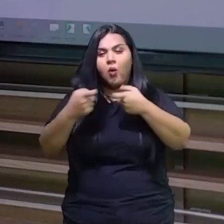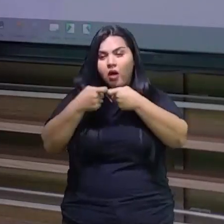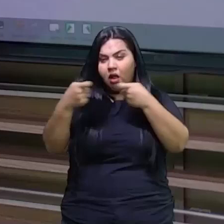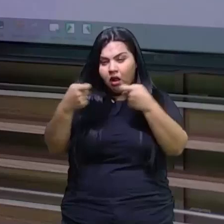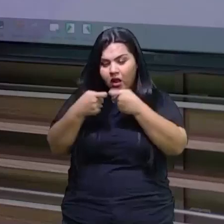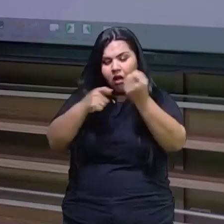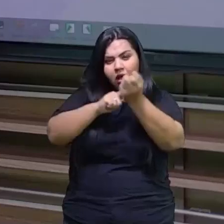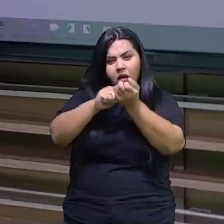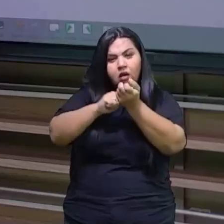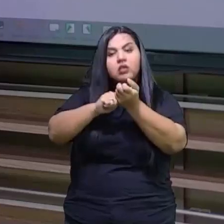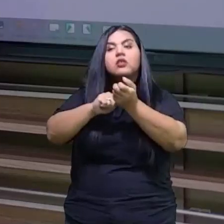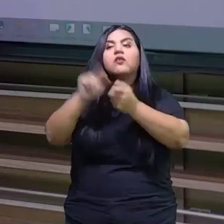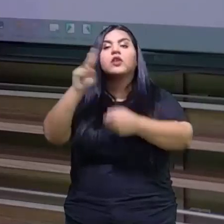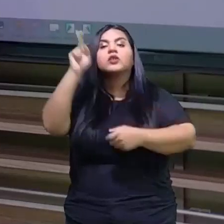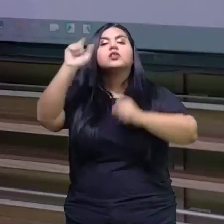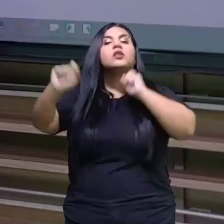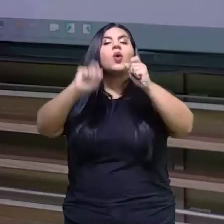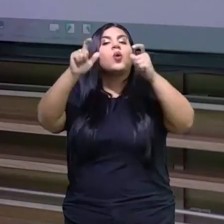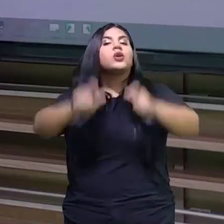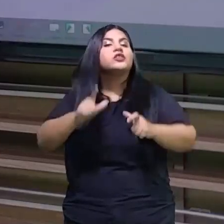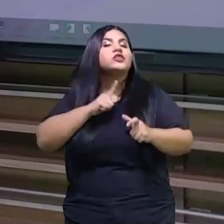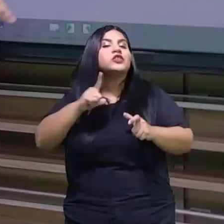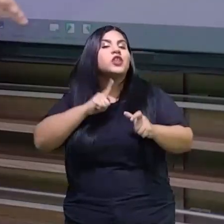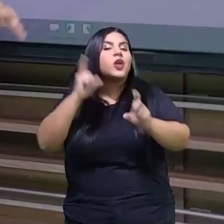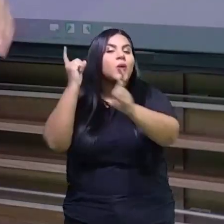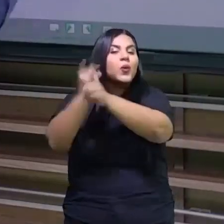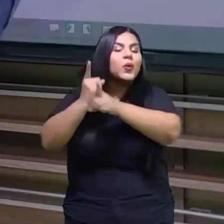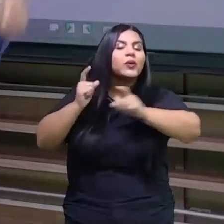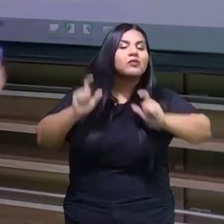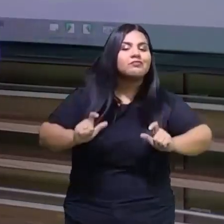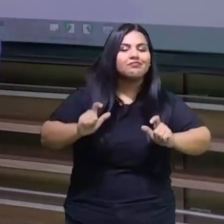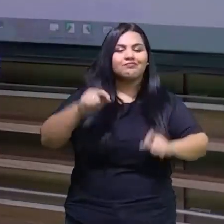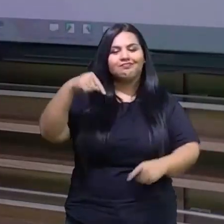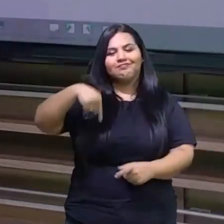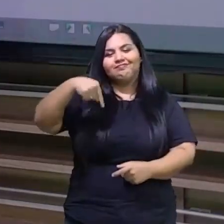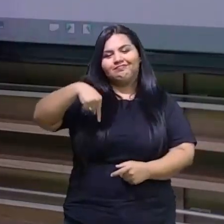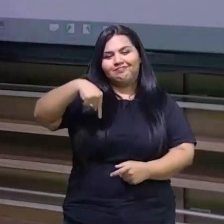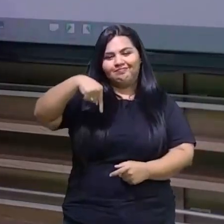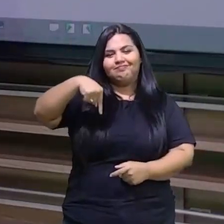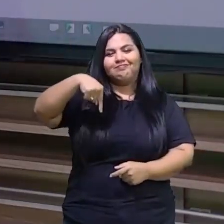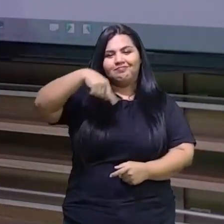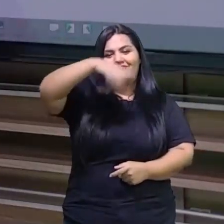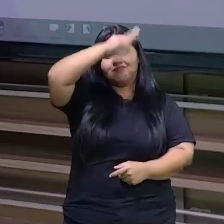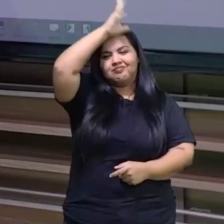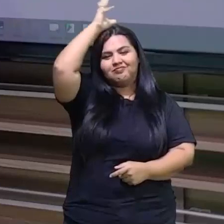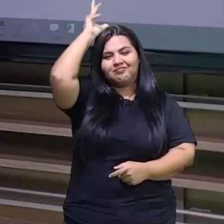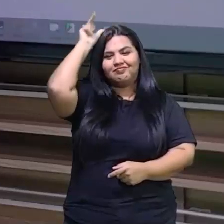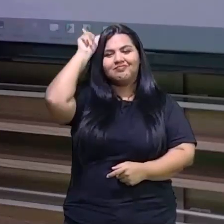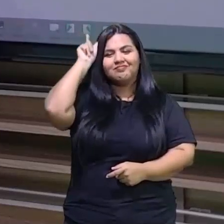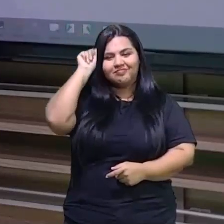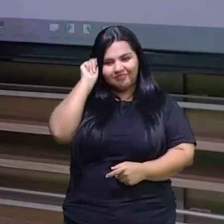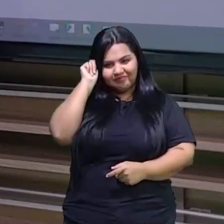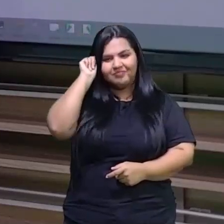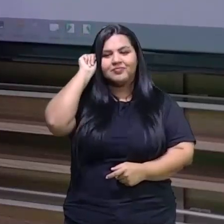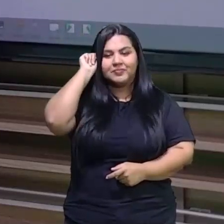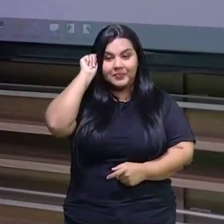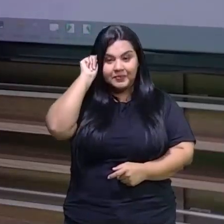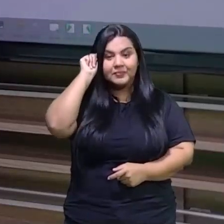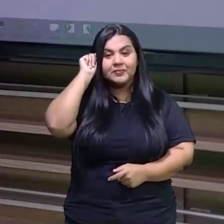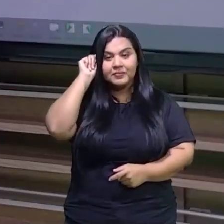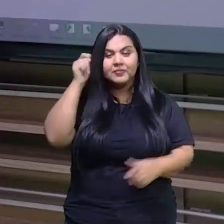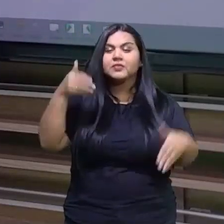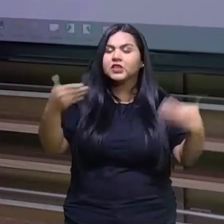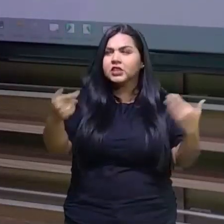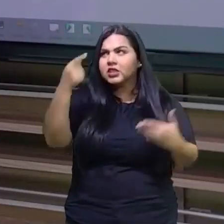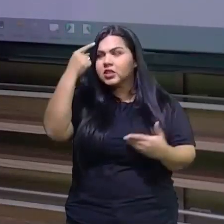valorizada. E sabe aonde tinha borracha boa? Sabe aonde tinha? Aqui, rapaz. Aqui no nosso estado, aqui no Amazonas. E